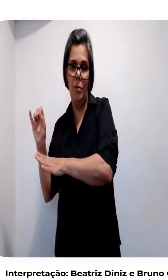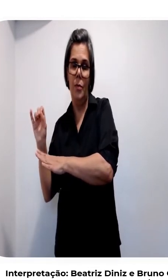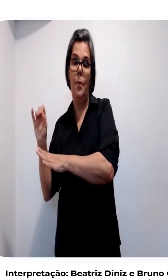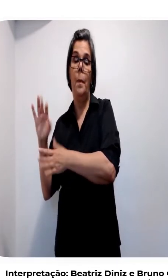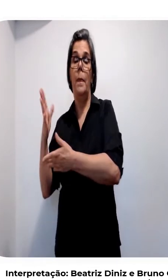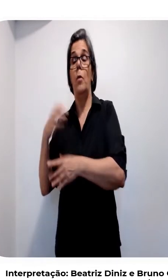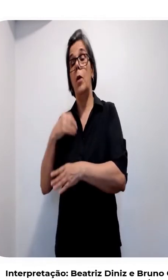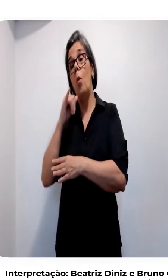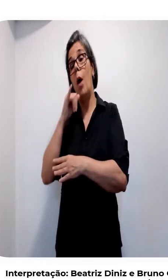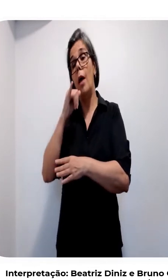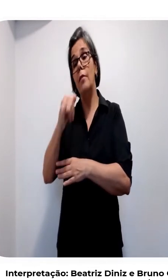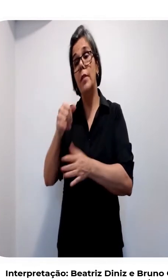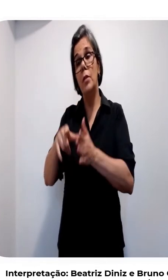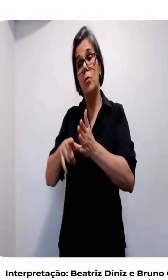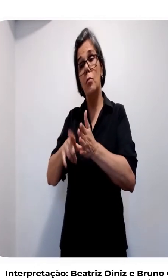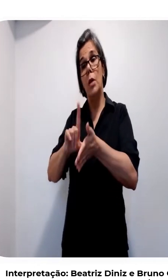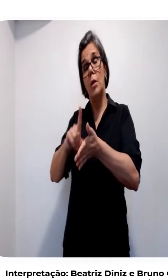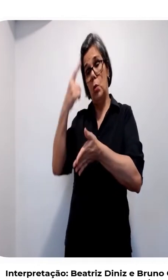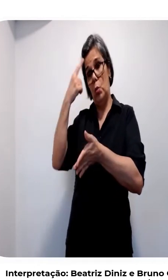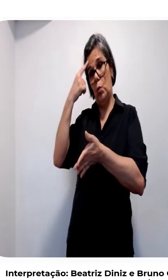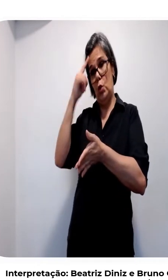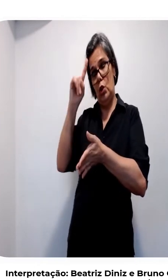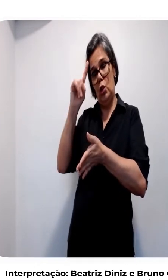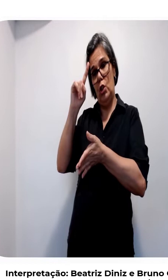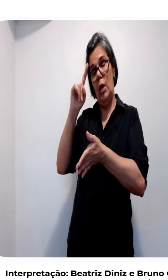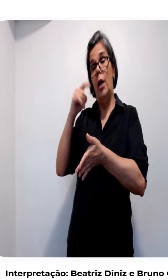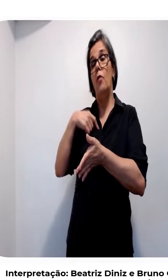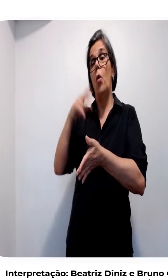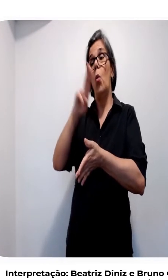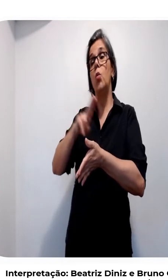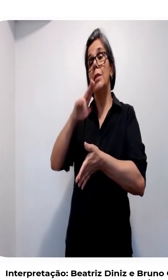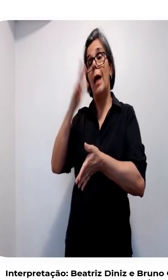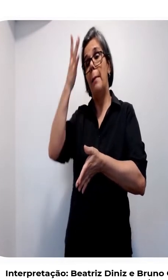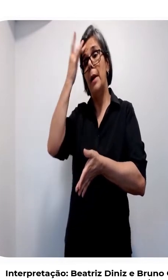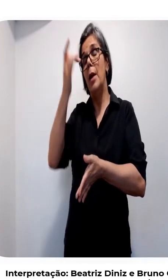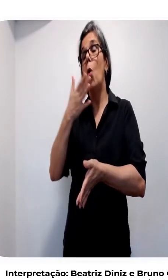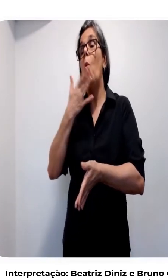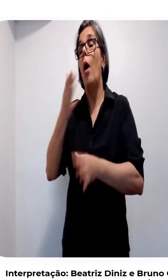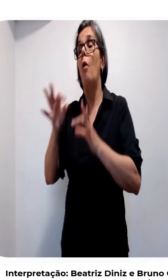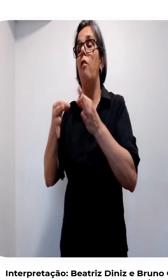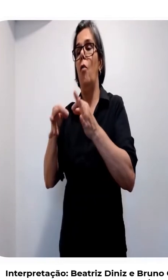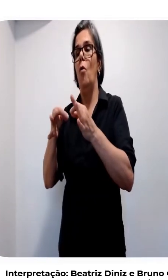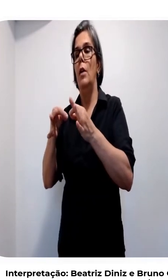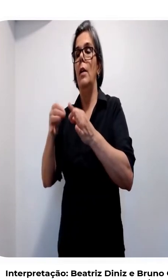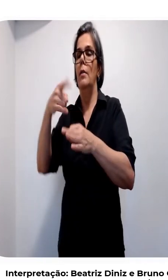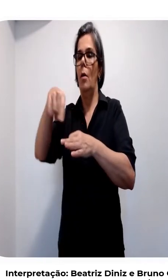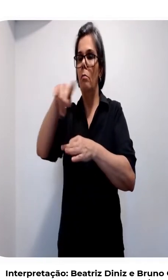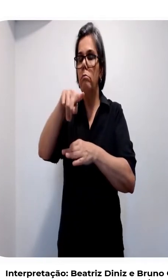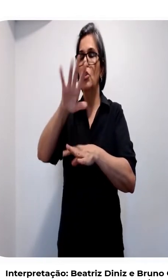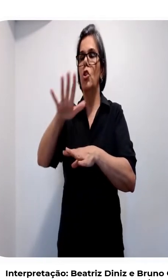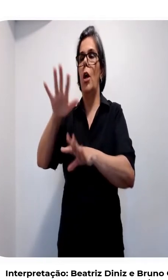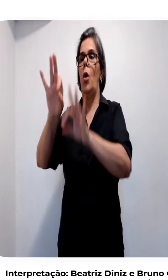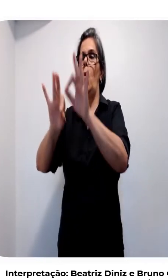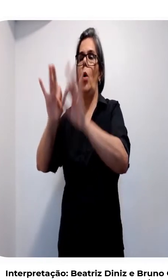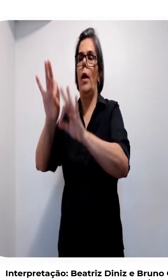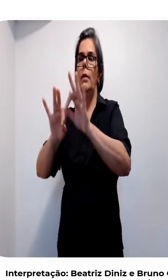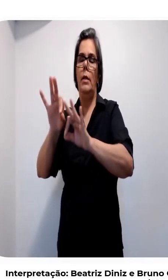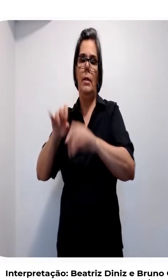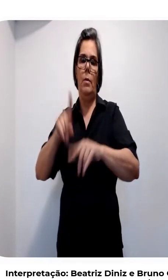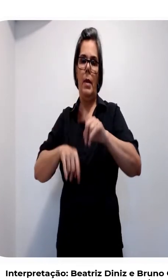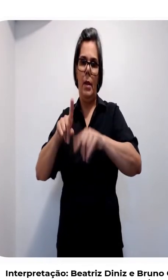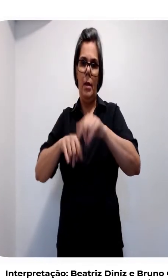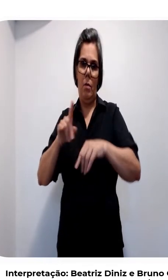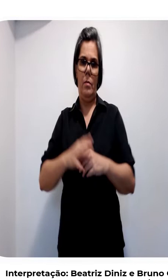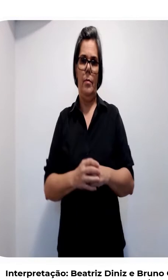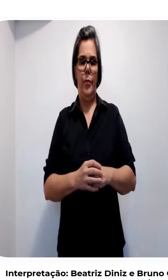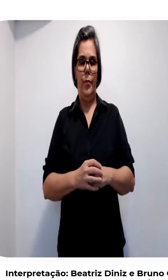anterior qual folha a gente vai usar no dia seguinte, e eles mesmos já organizam o material necessário para cada aula.